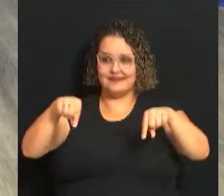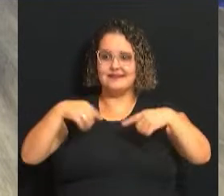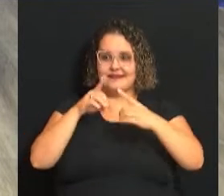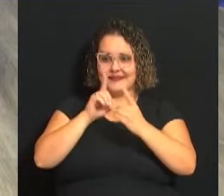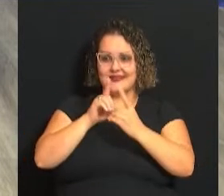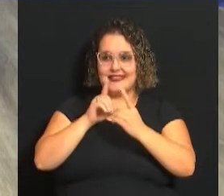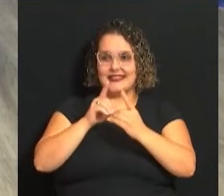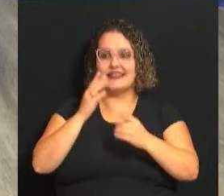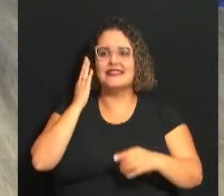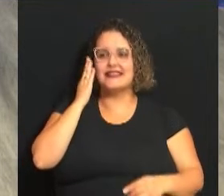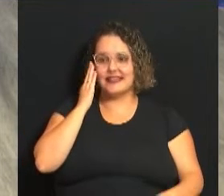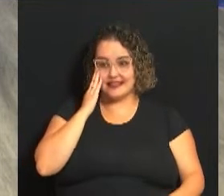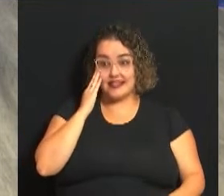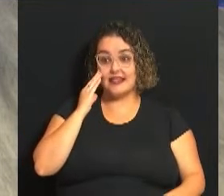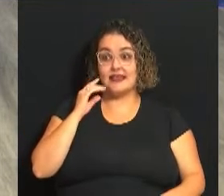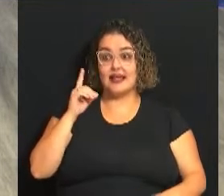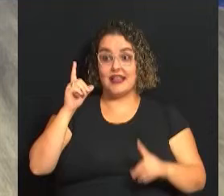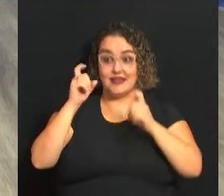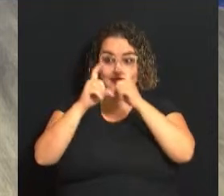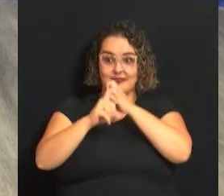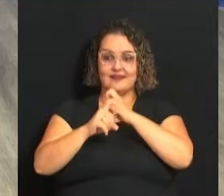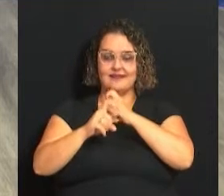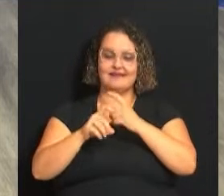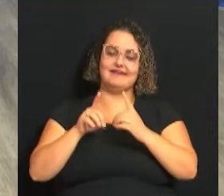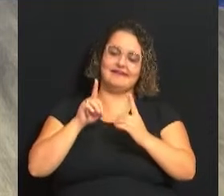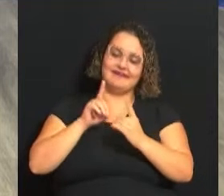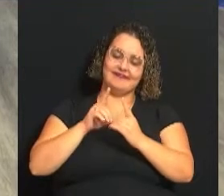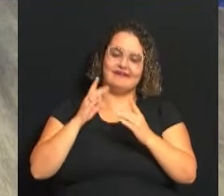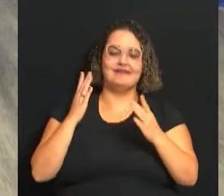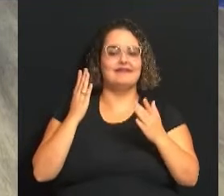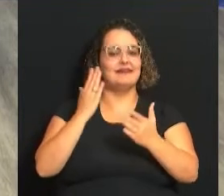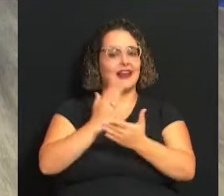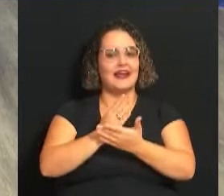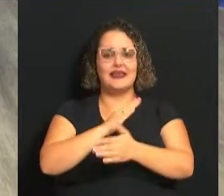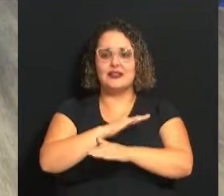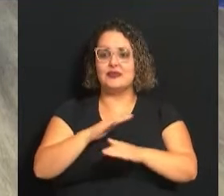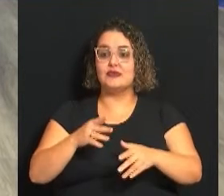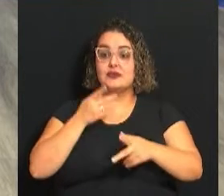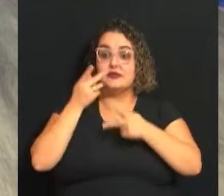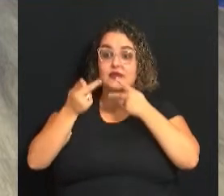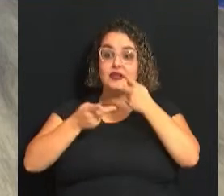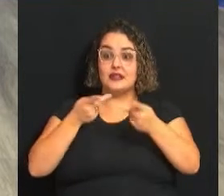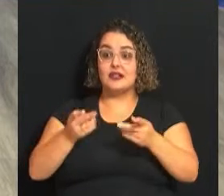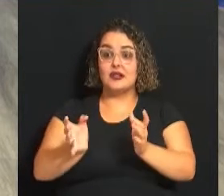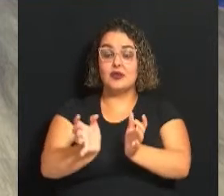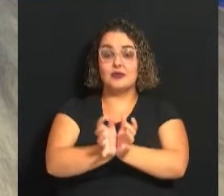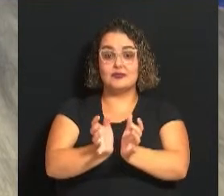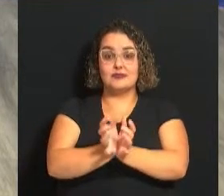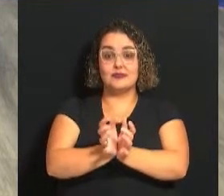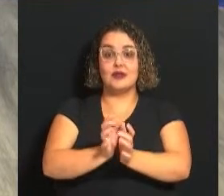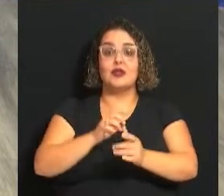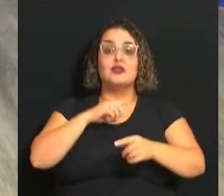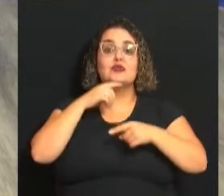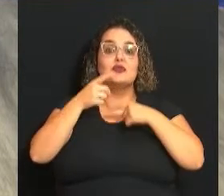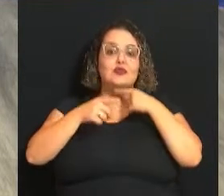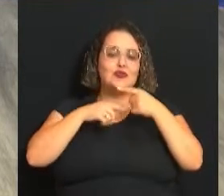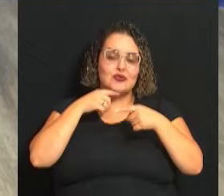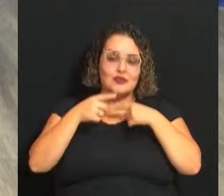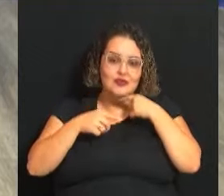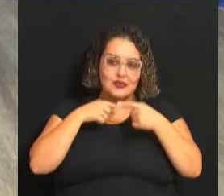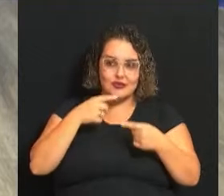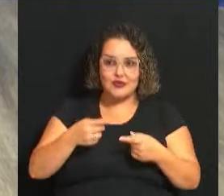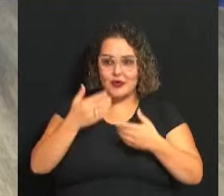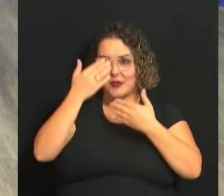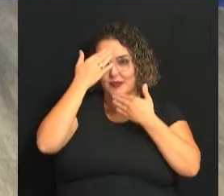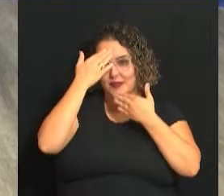que é bastante corrido, mas fez questão de parar tudo e falar aqui com a nossa equipe e tirar todas essas dúvidas. Muito